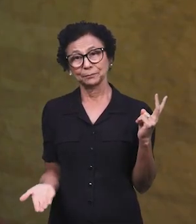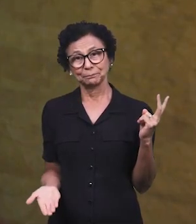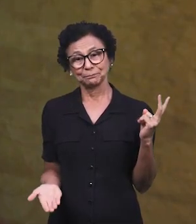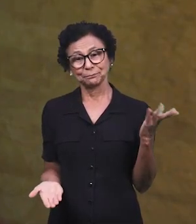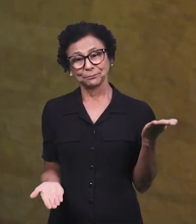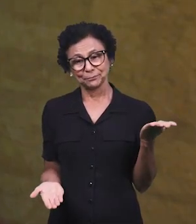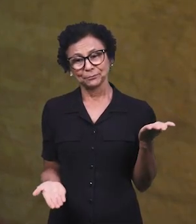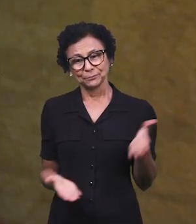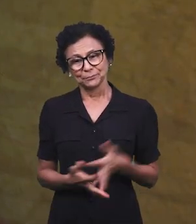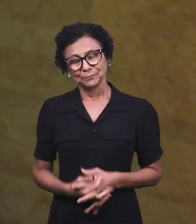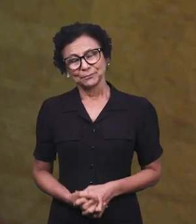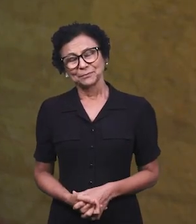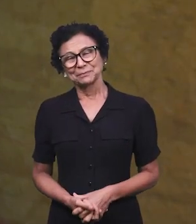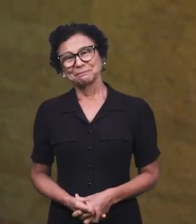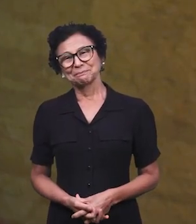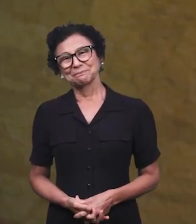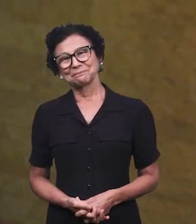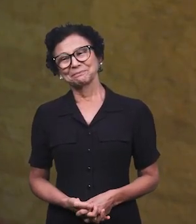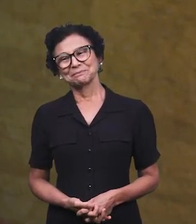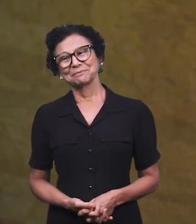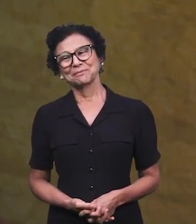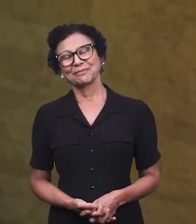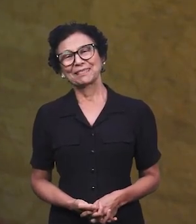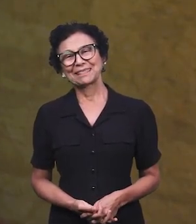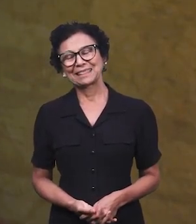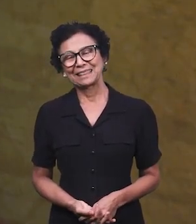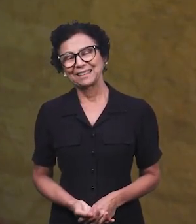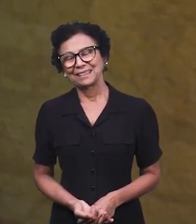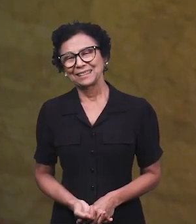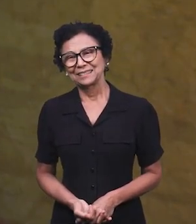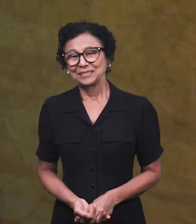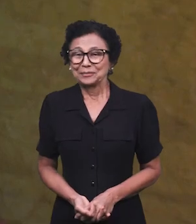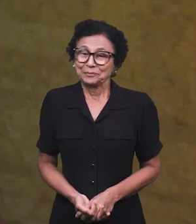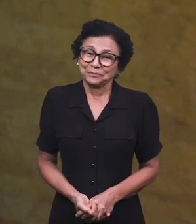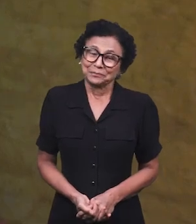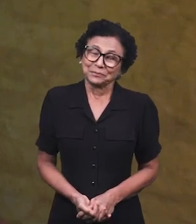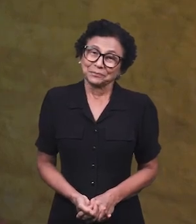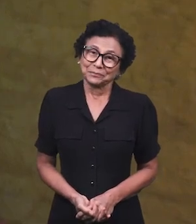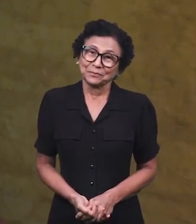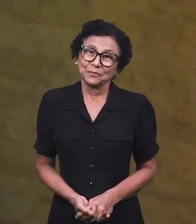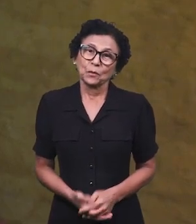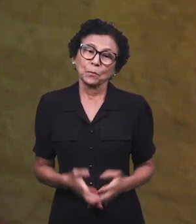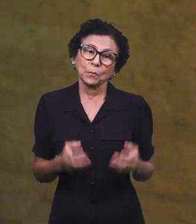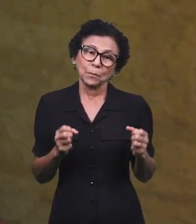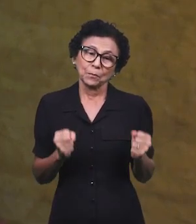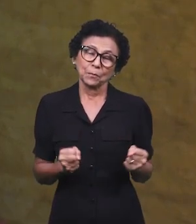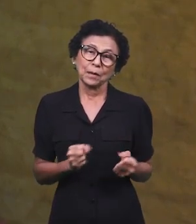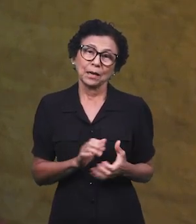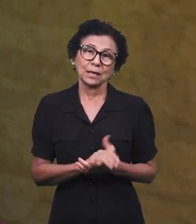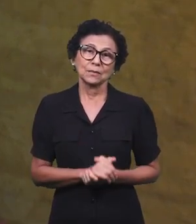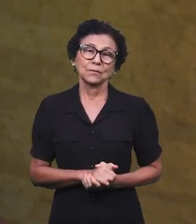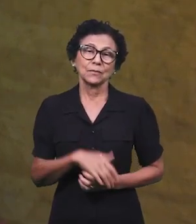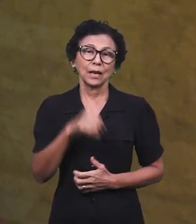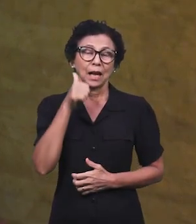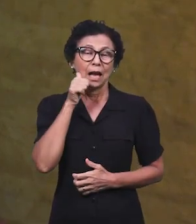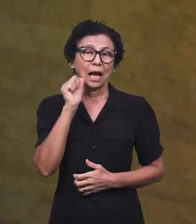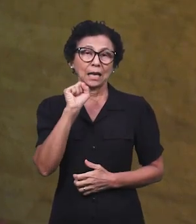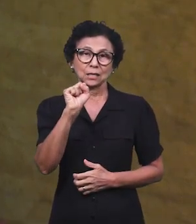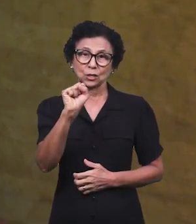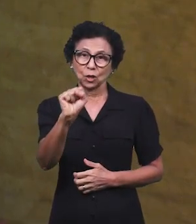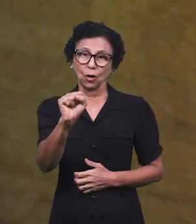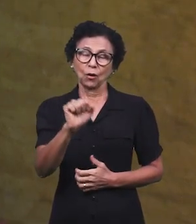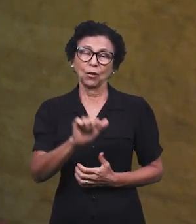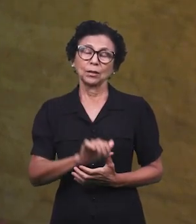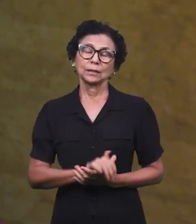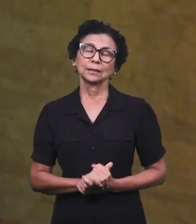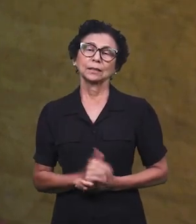ideal, né? No meu caso, eu também vivi a mesma experiência. Era a sogra serva do Senhor, a minha também se converteu junto com a gente,